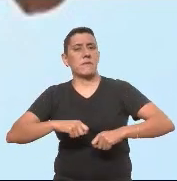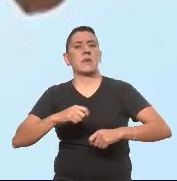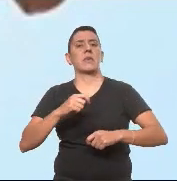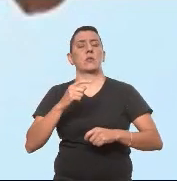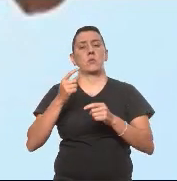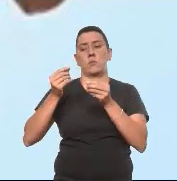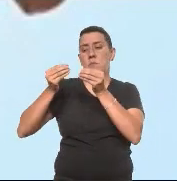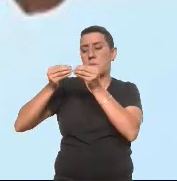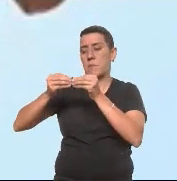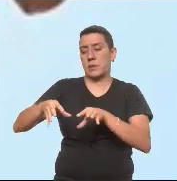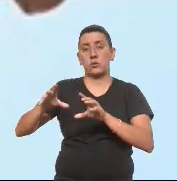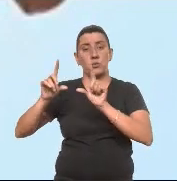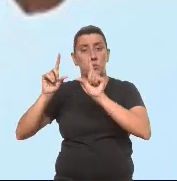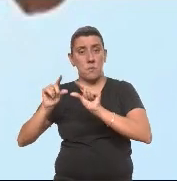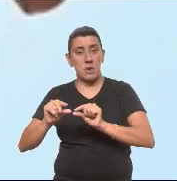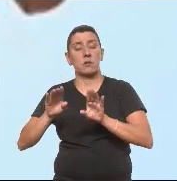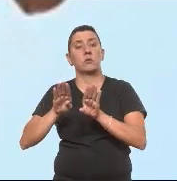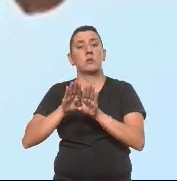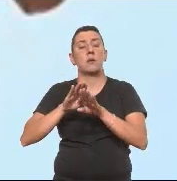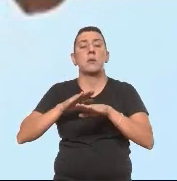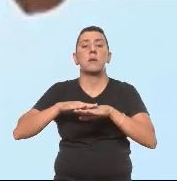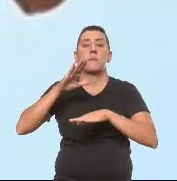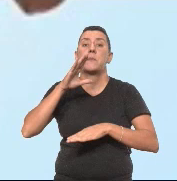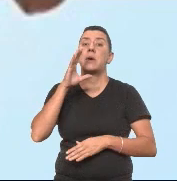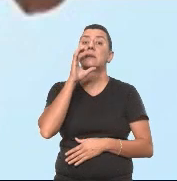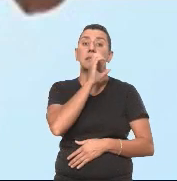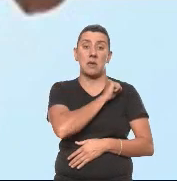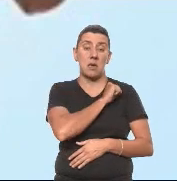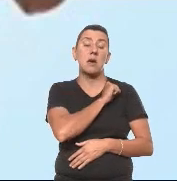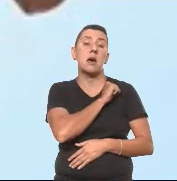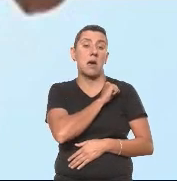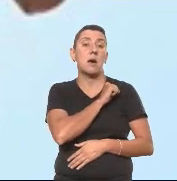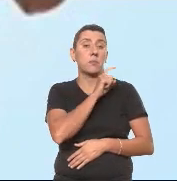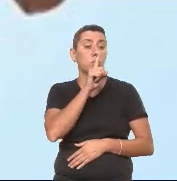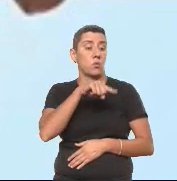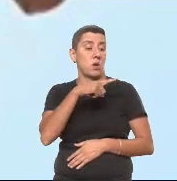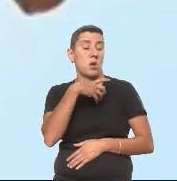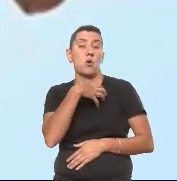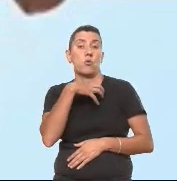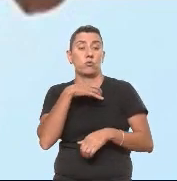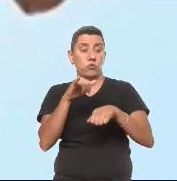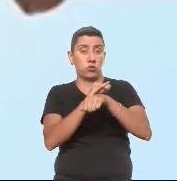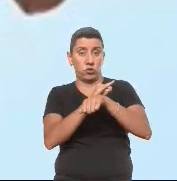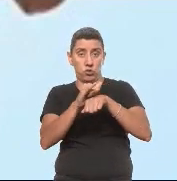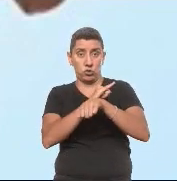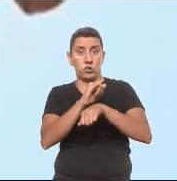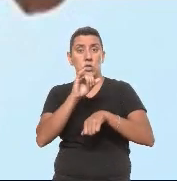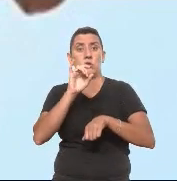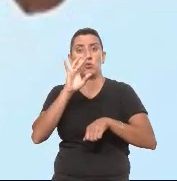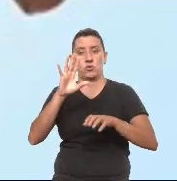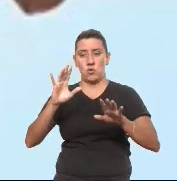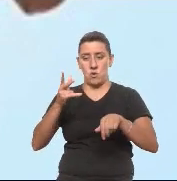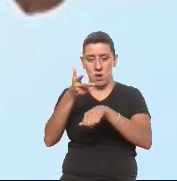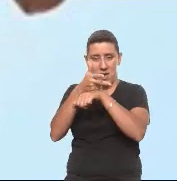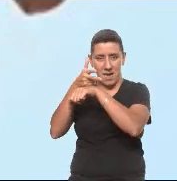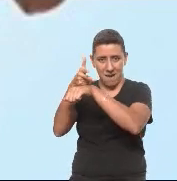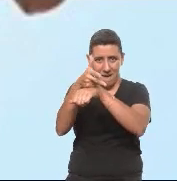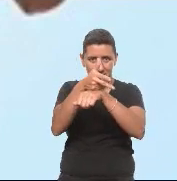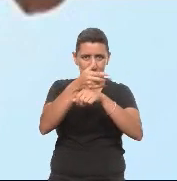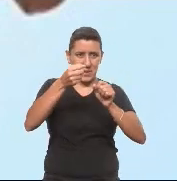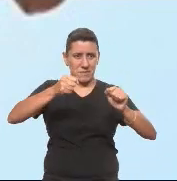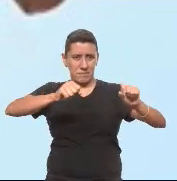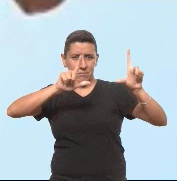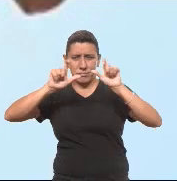poluição uma maneira rápida então é são mecanismos que eu consigo não só acionar as minhas câmeras para ver as imagens